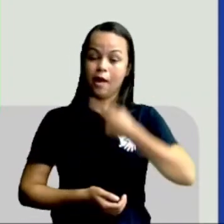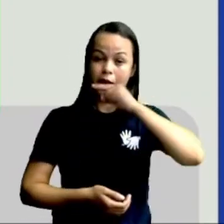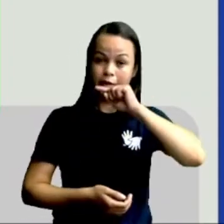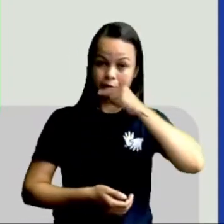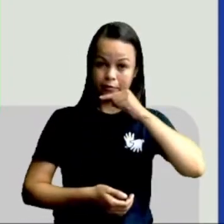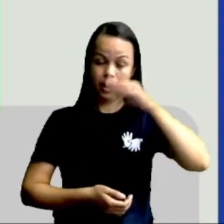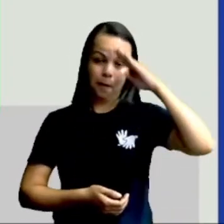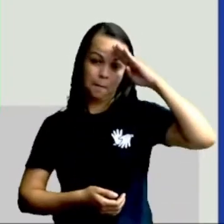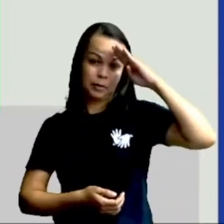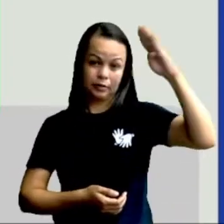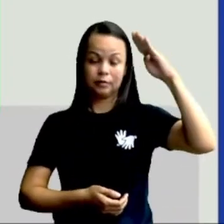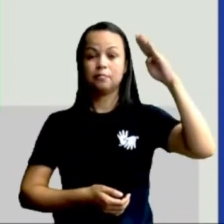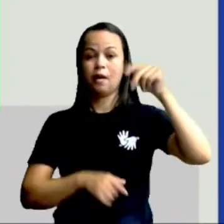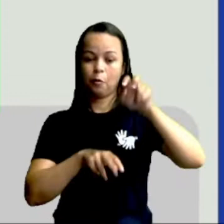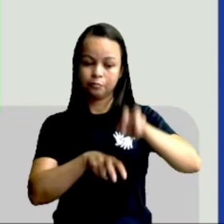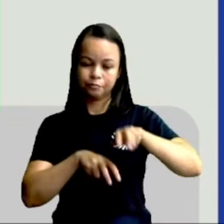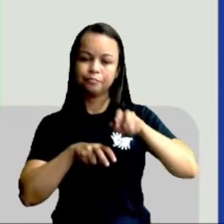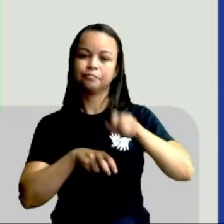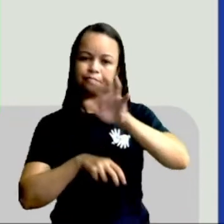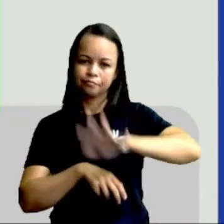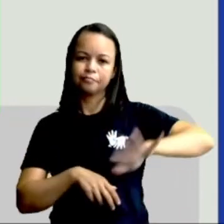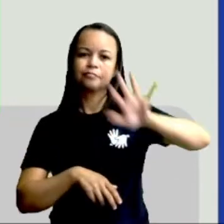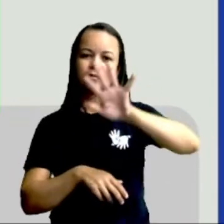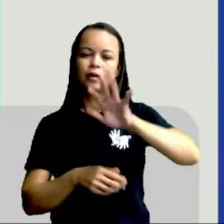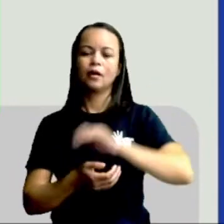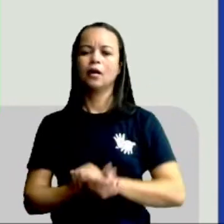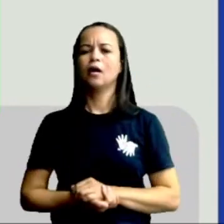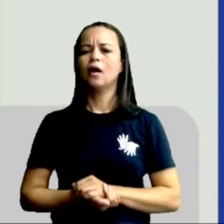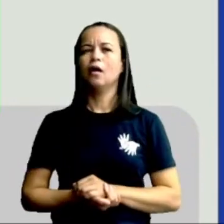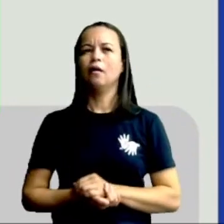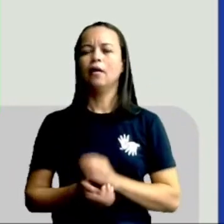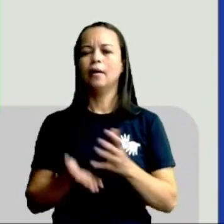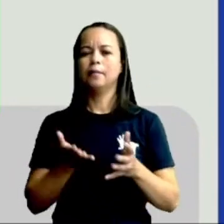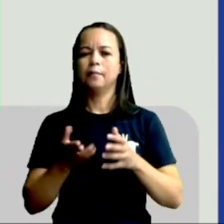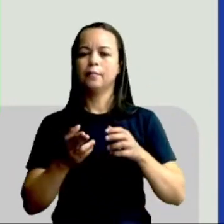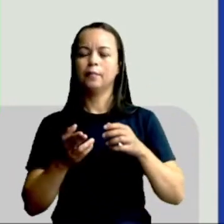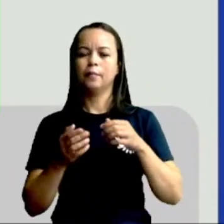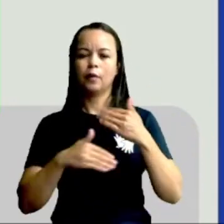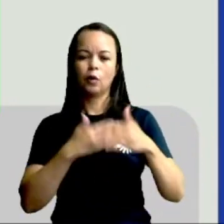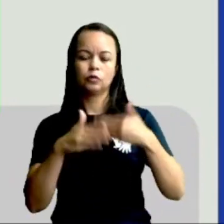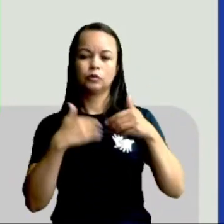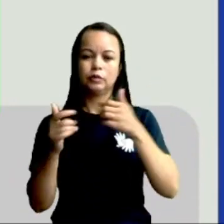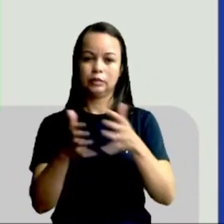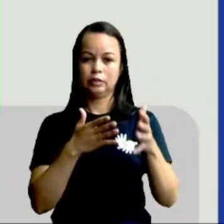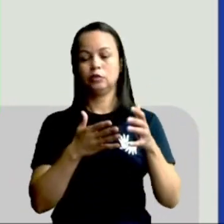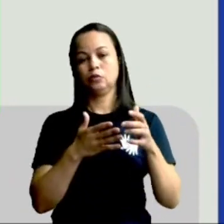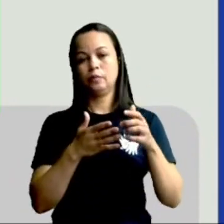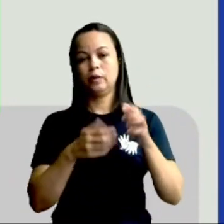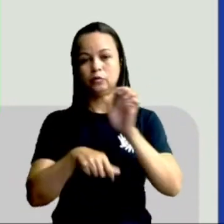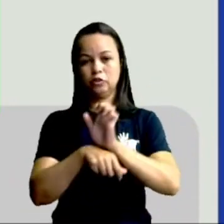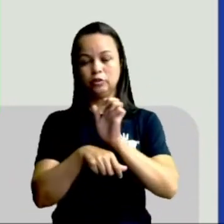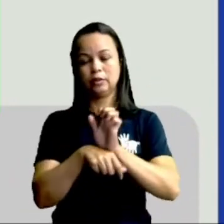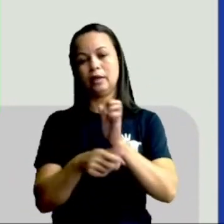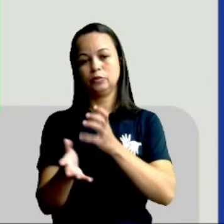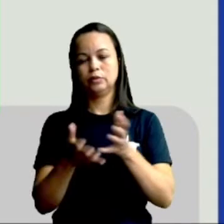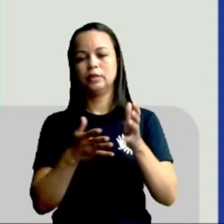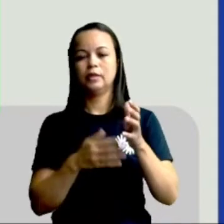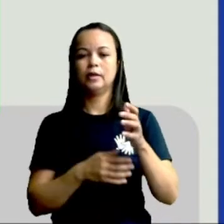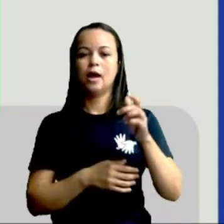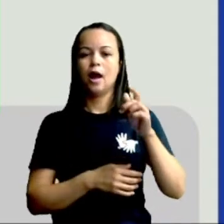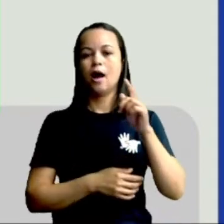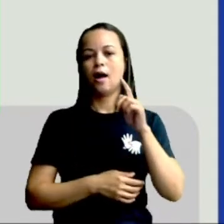é o principal produto agrícola da região, produzido principalmente por Alagoas, seguido por Pernambuco e